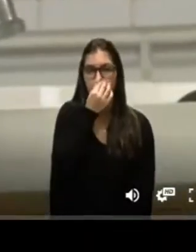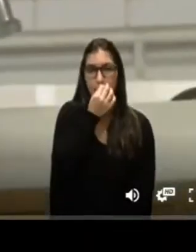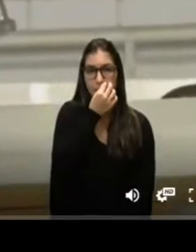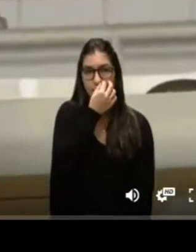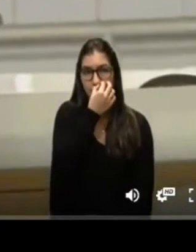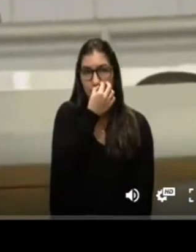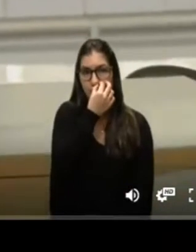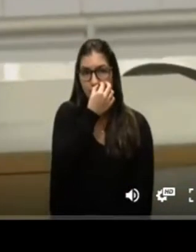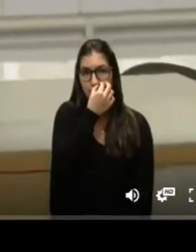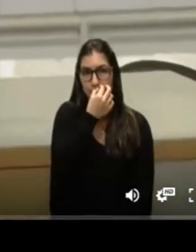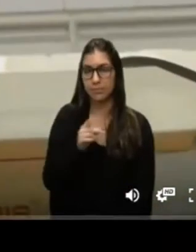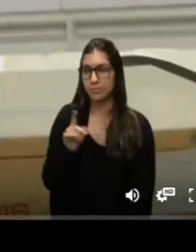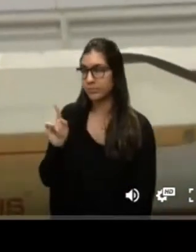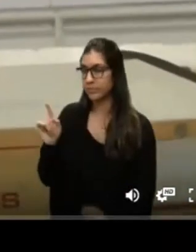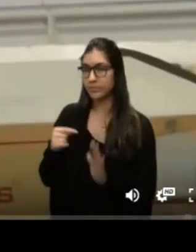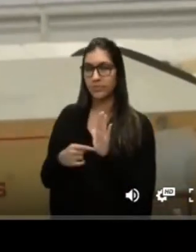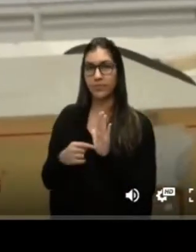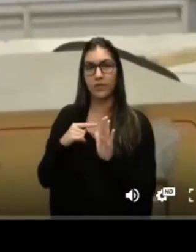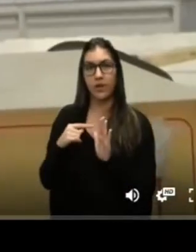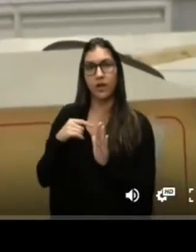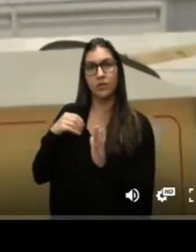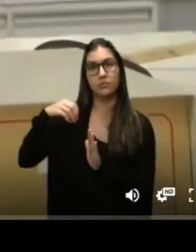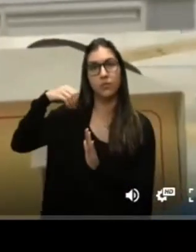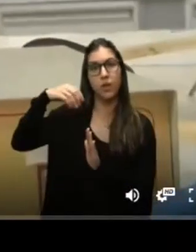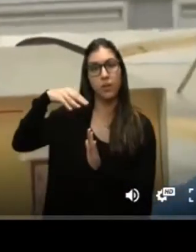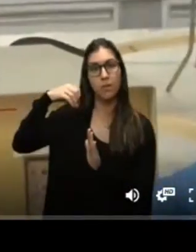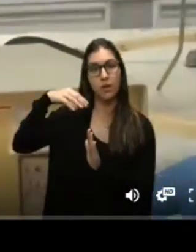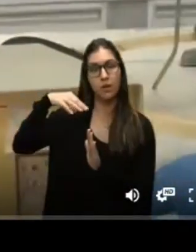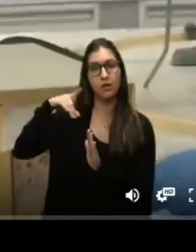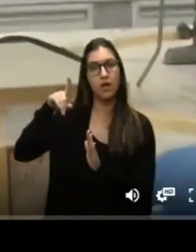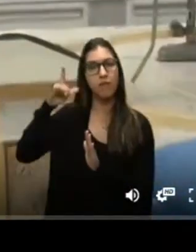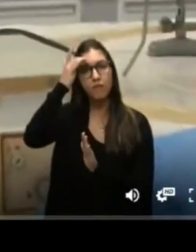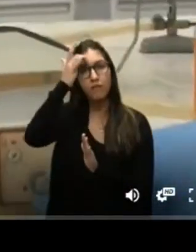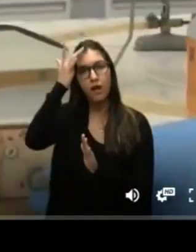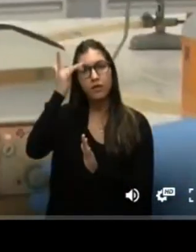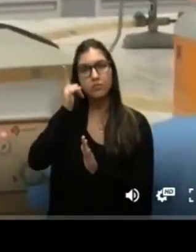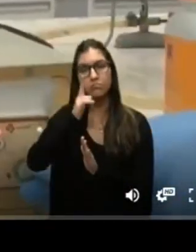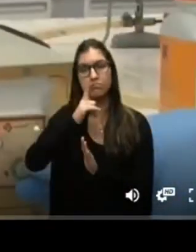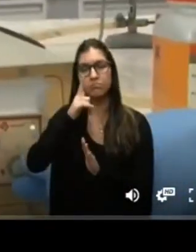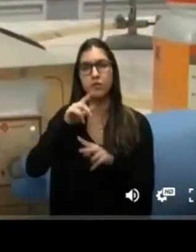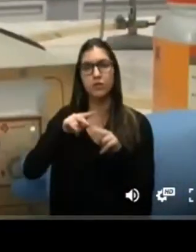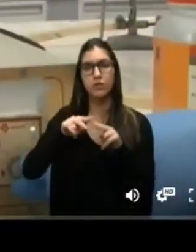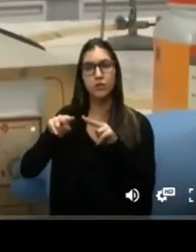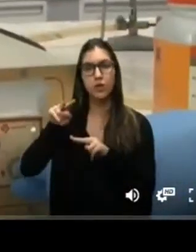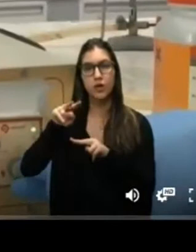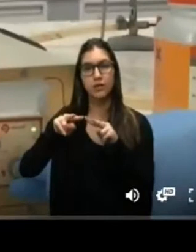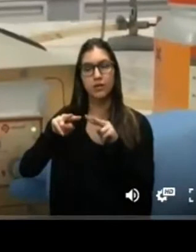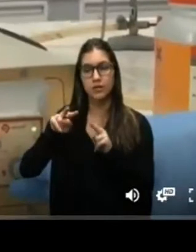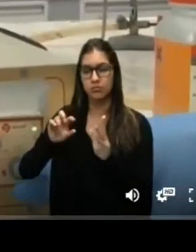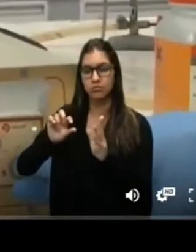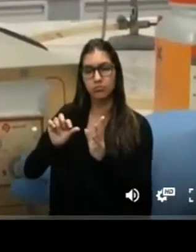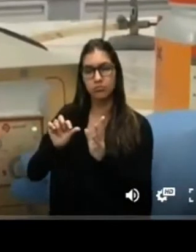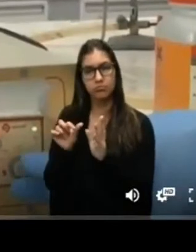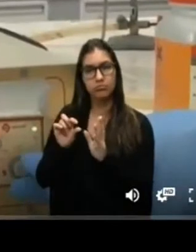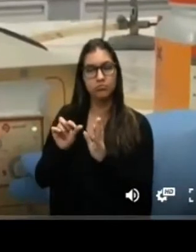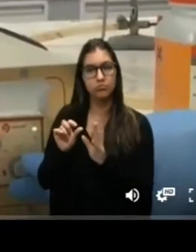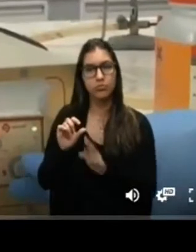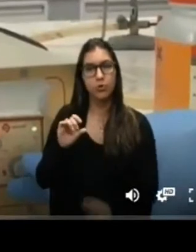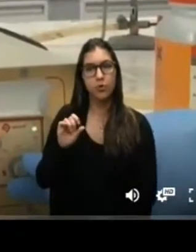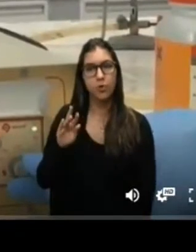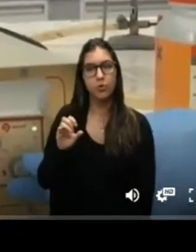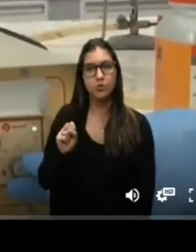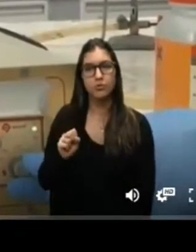Então o equipamento ele apresenta uma lâmpada. Essa lâmpada, Ele falou ebulição, só que é fusão, tá, gente? Fusão.